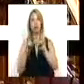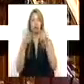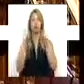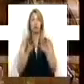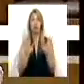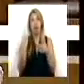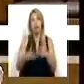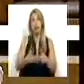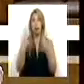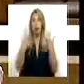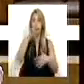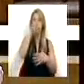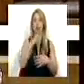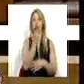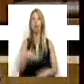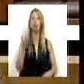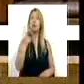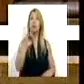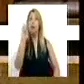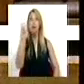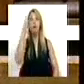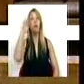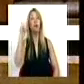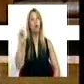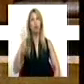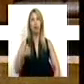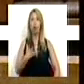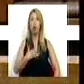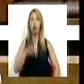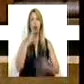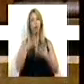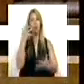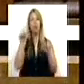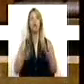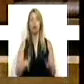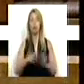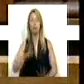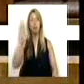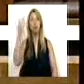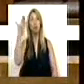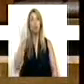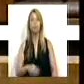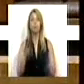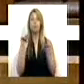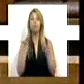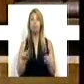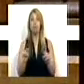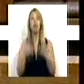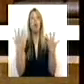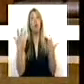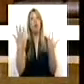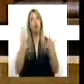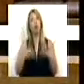para 2016, três ideias que os Verdes aqui gostariam de realçar. Primeira, este é um